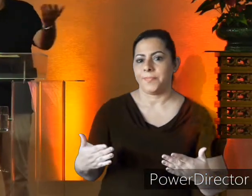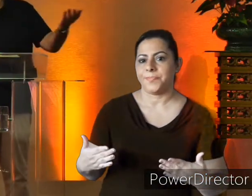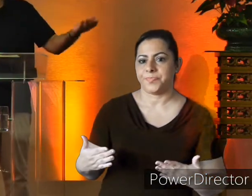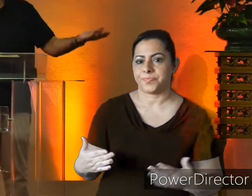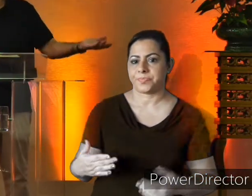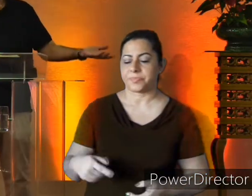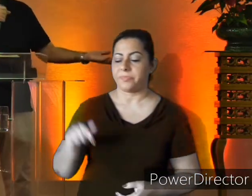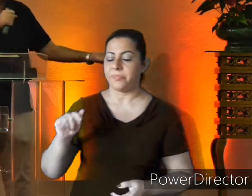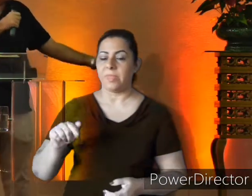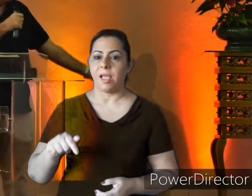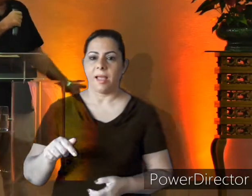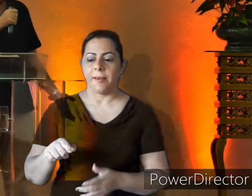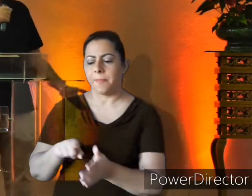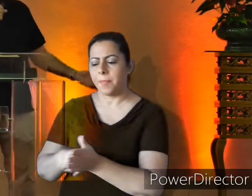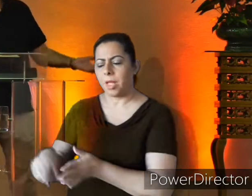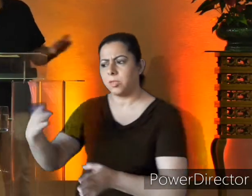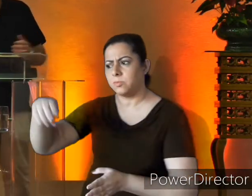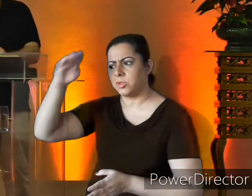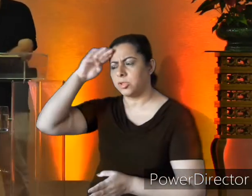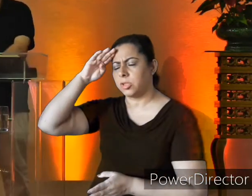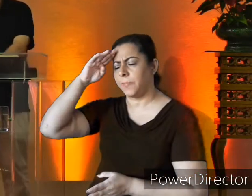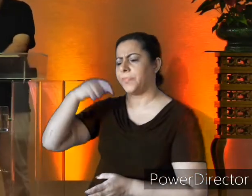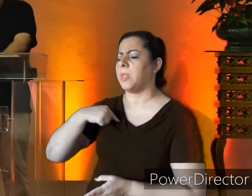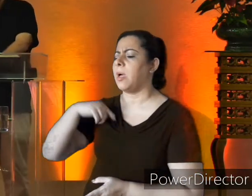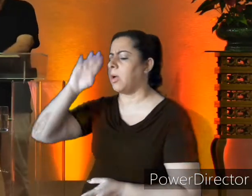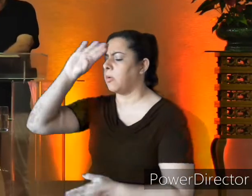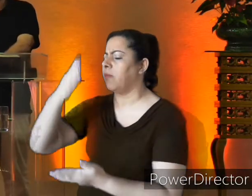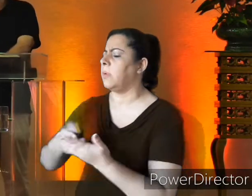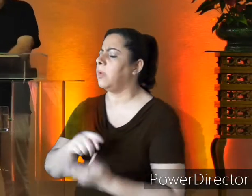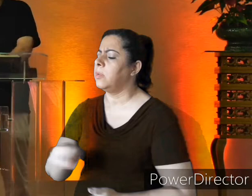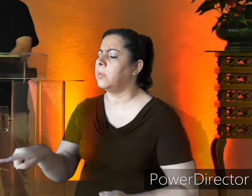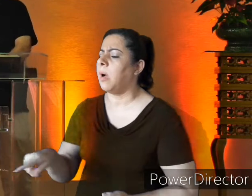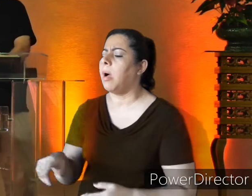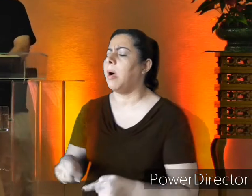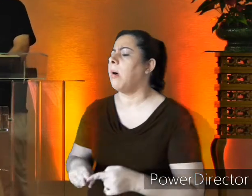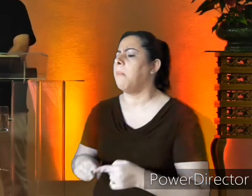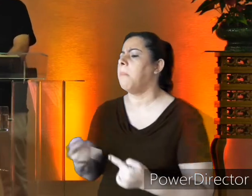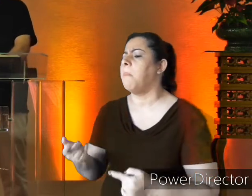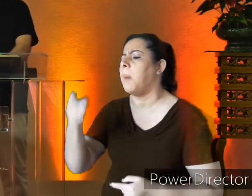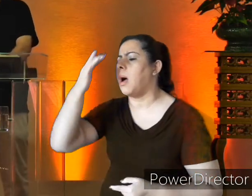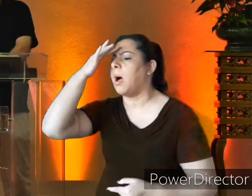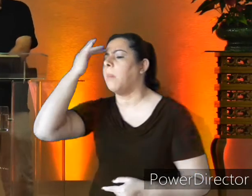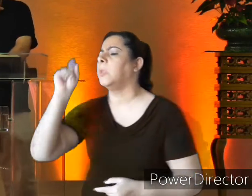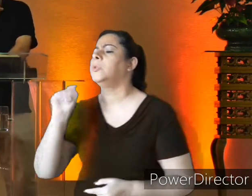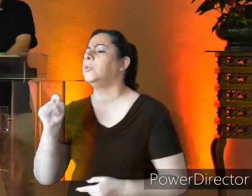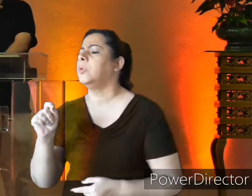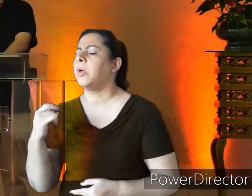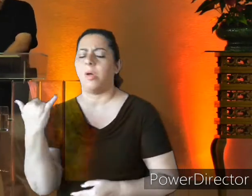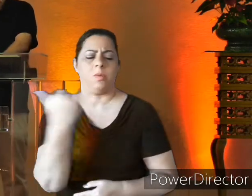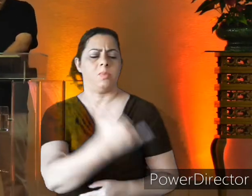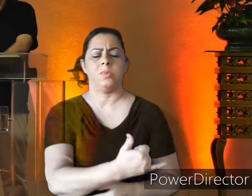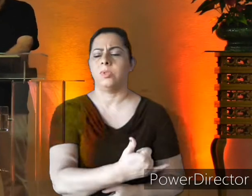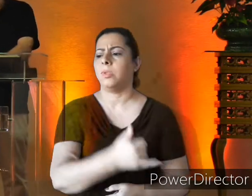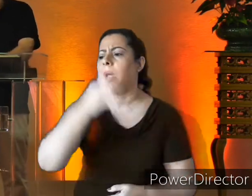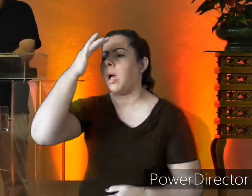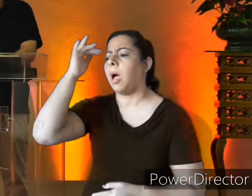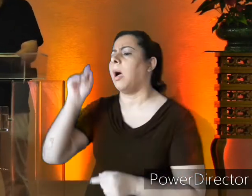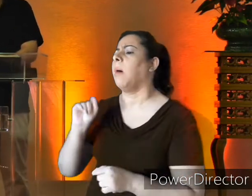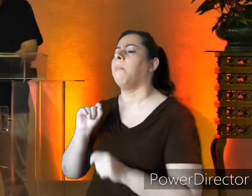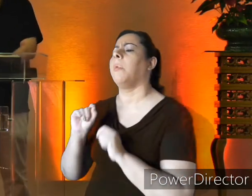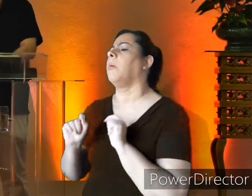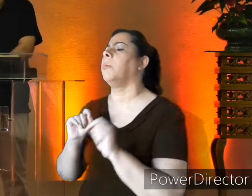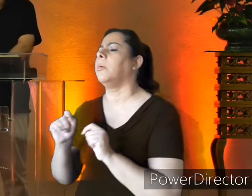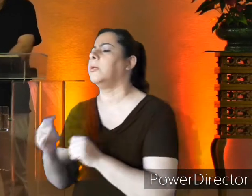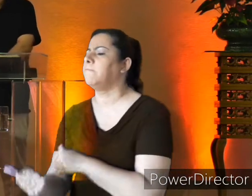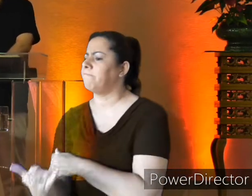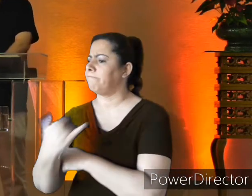quem aqui dos meus homens de confiança, na verdade é um espião, é um traidor, está do lado